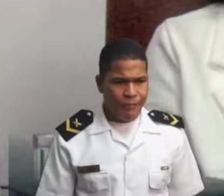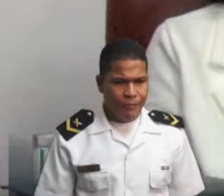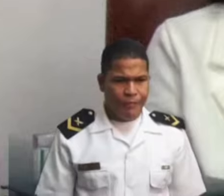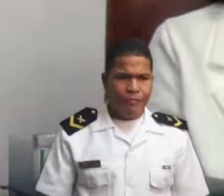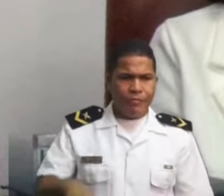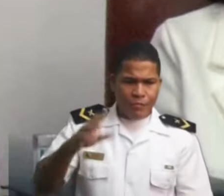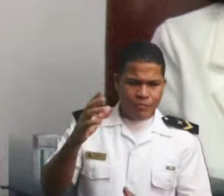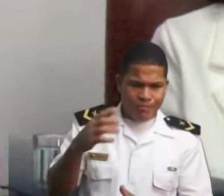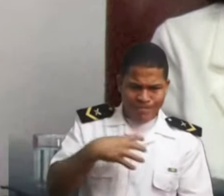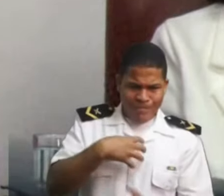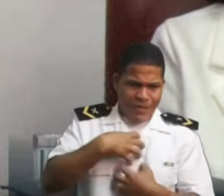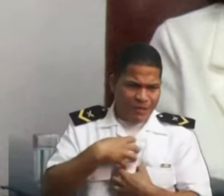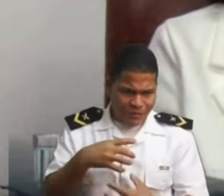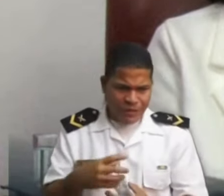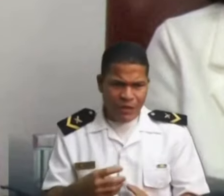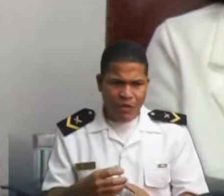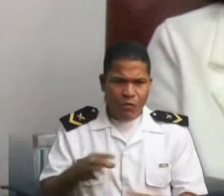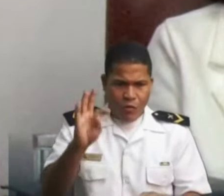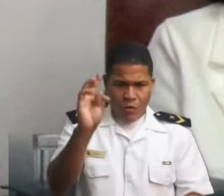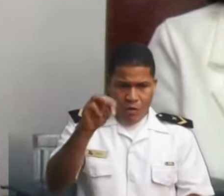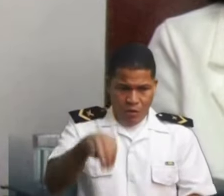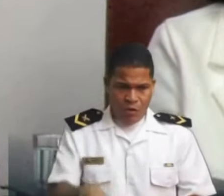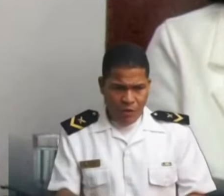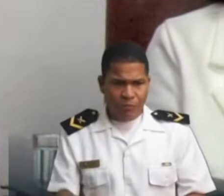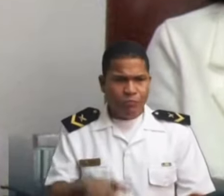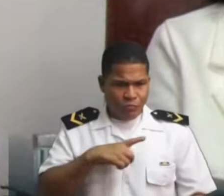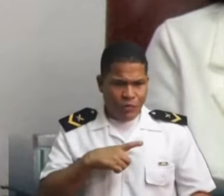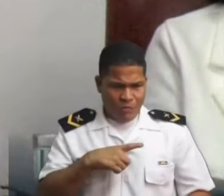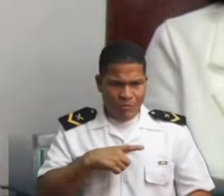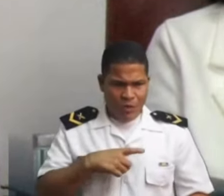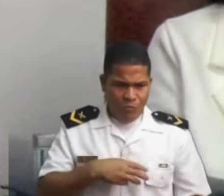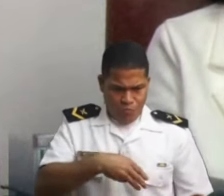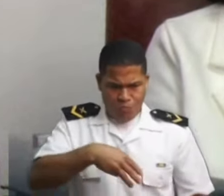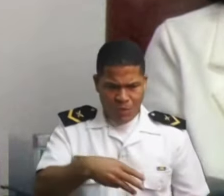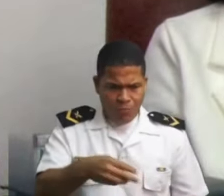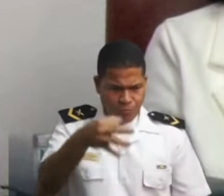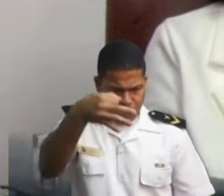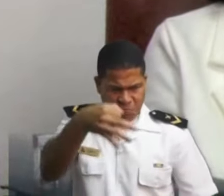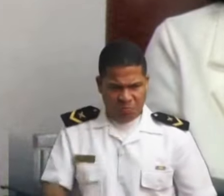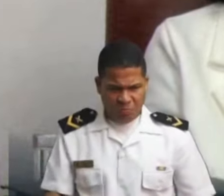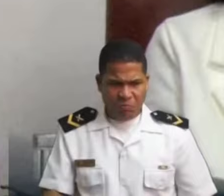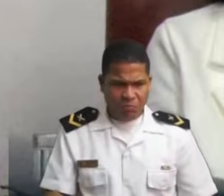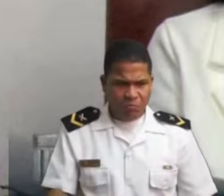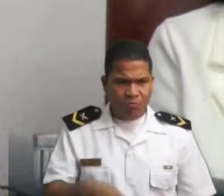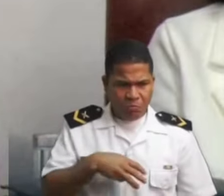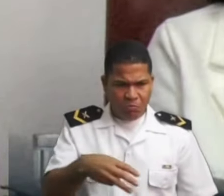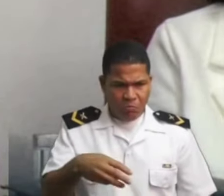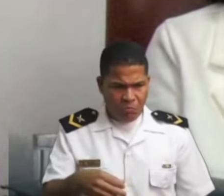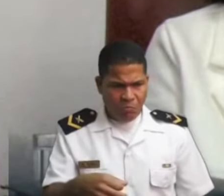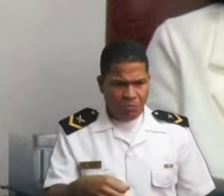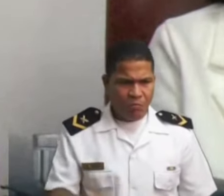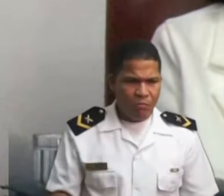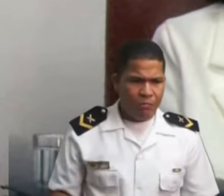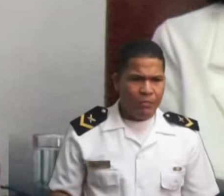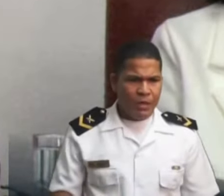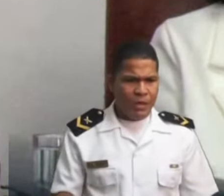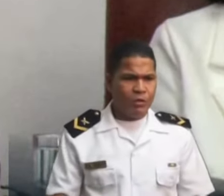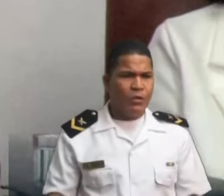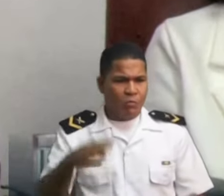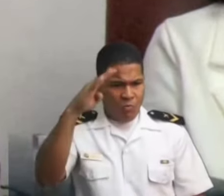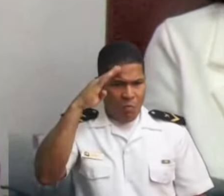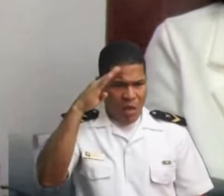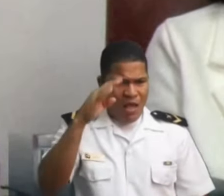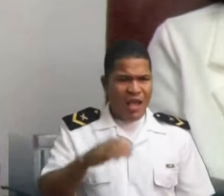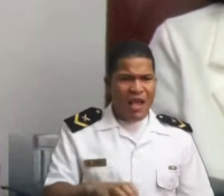Nesse sentido, o tribunal possui sua missão muito bem definida. Missão que, no jargão castrense, é